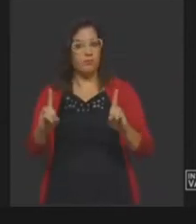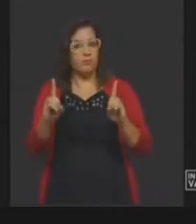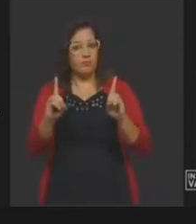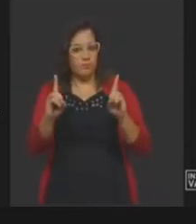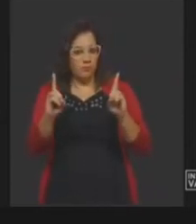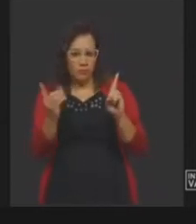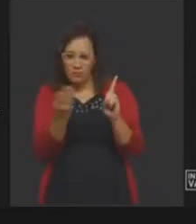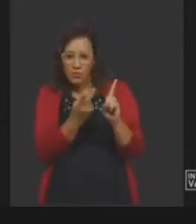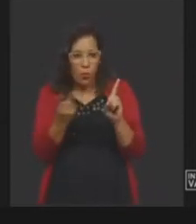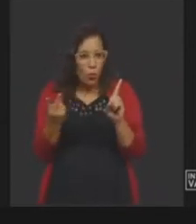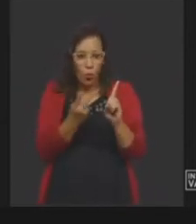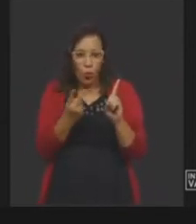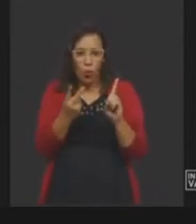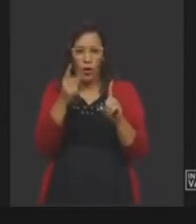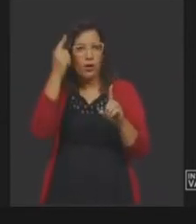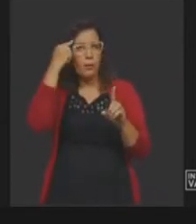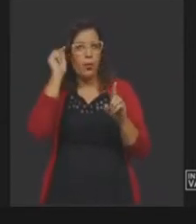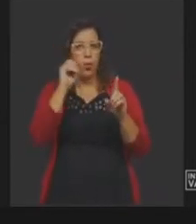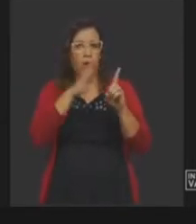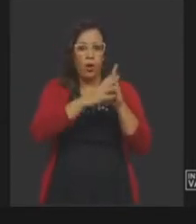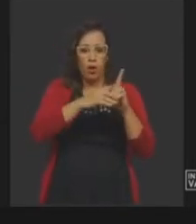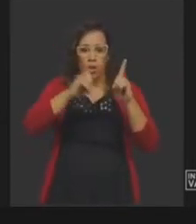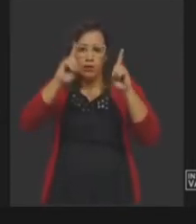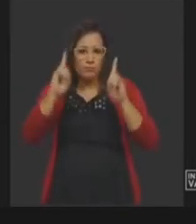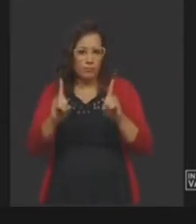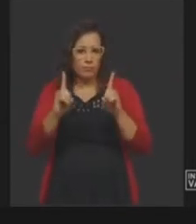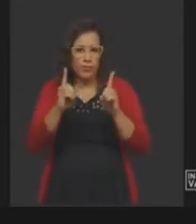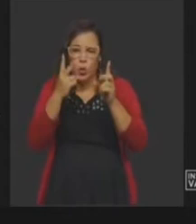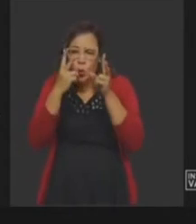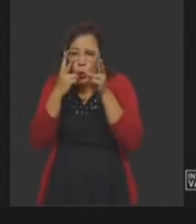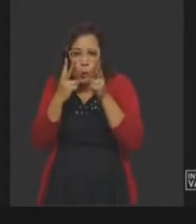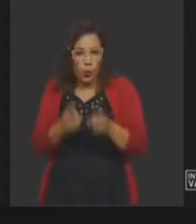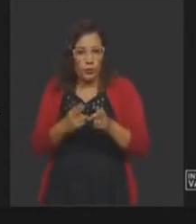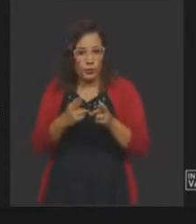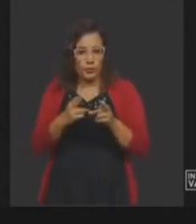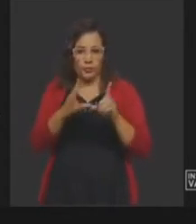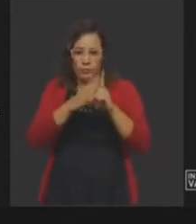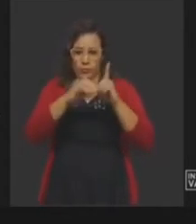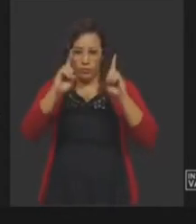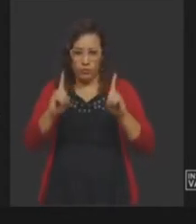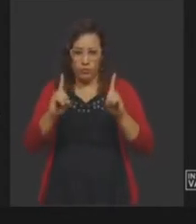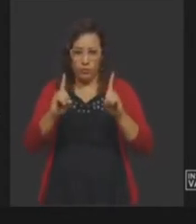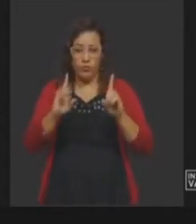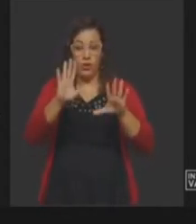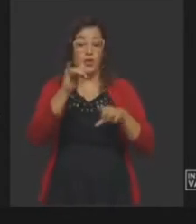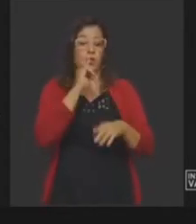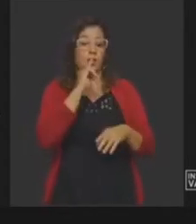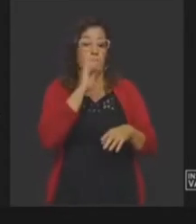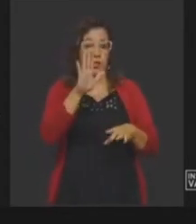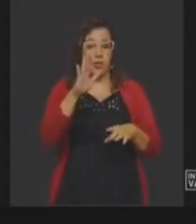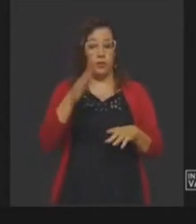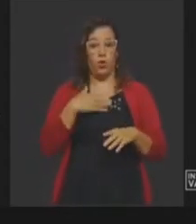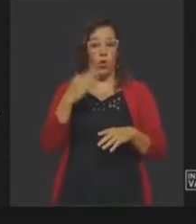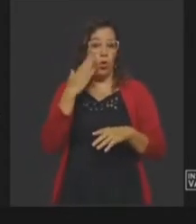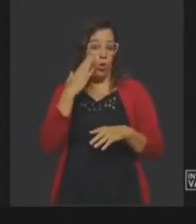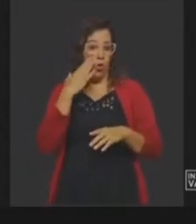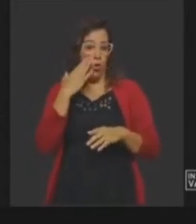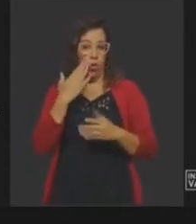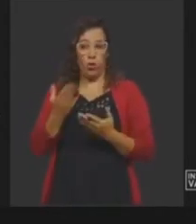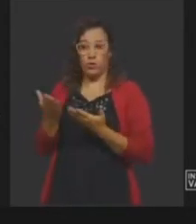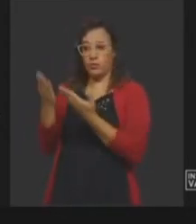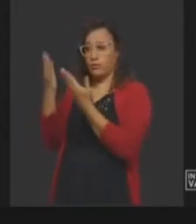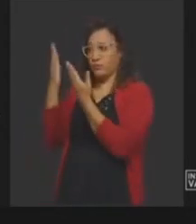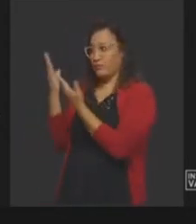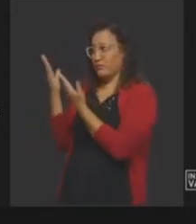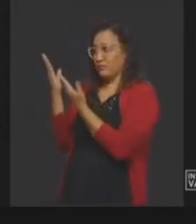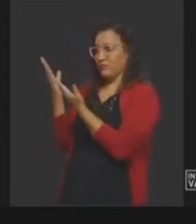genótipo. Então, pensou em clone, pensou em cópia idêntica, não é verdade? Vamos partir aqui, ó. Pensa que à minha esquerda dessa figura, à sua esquerda